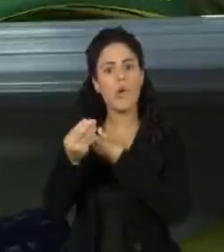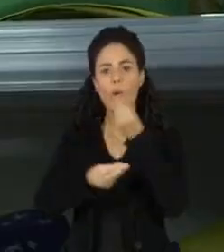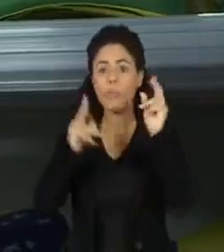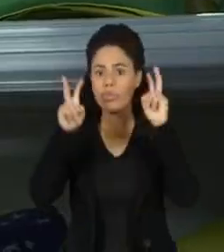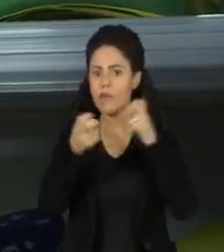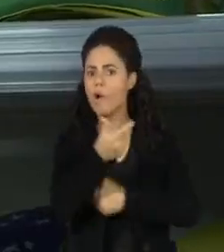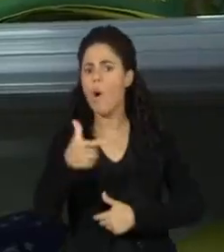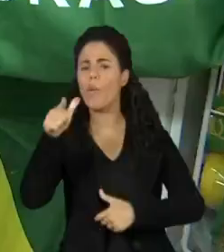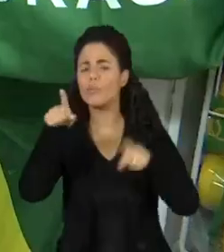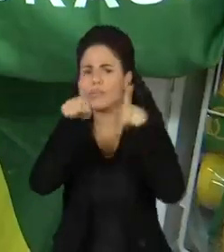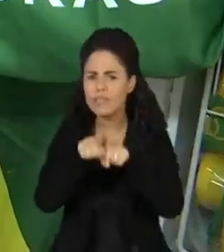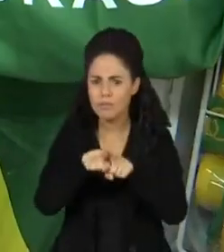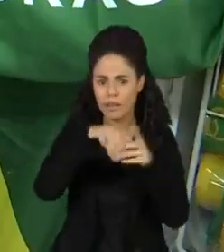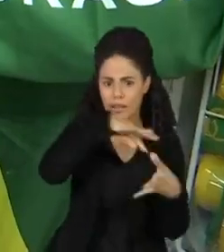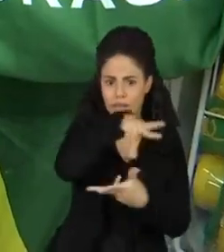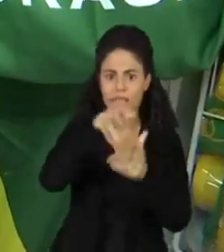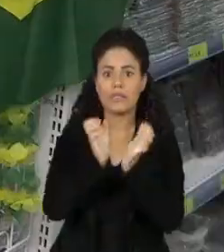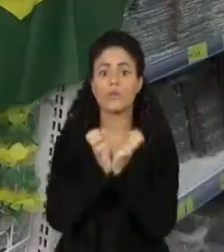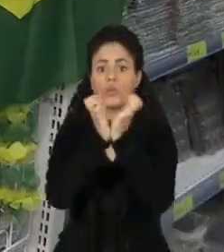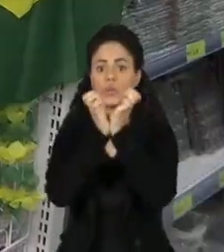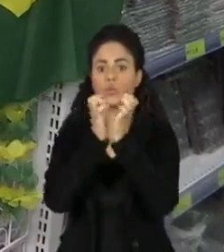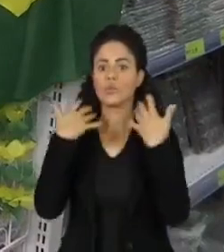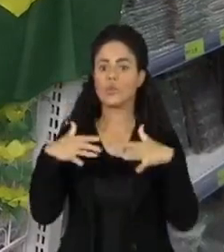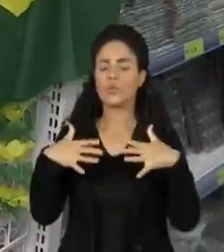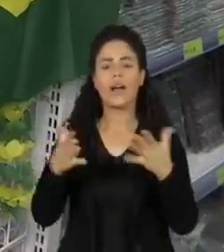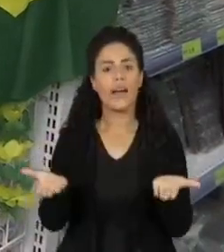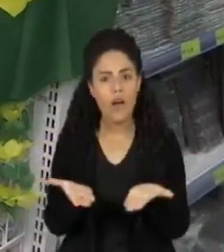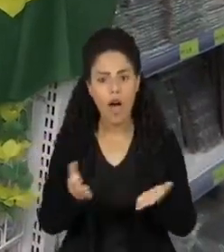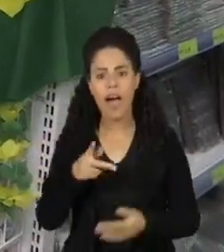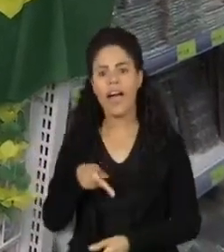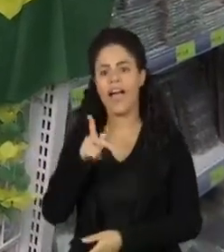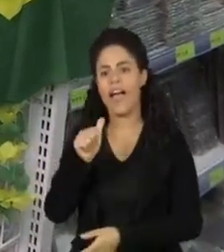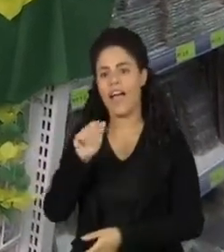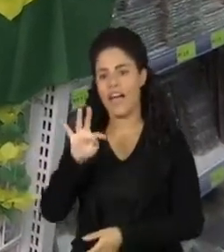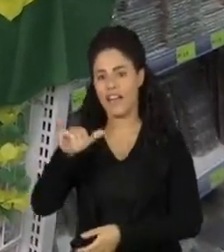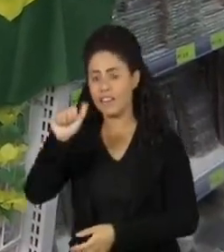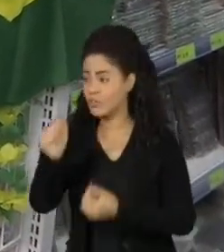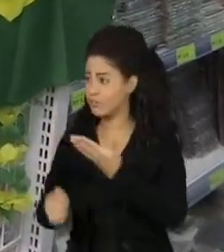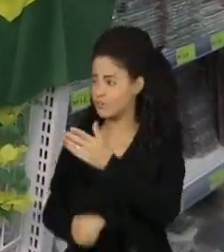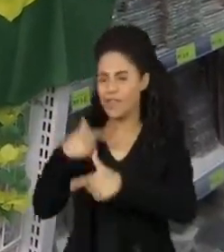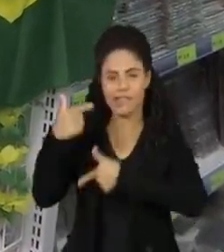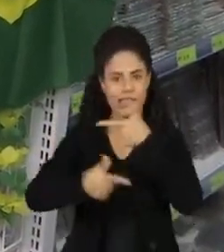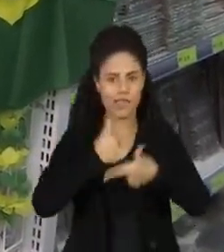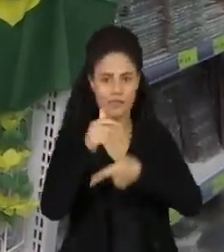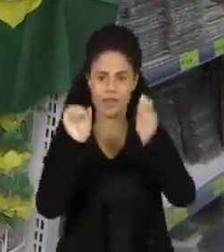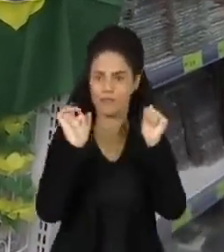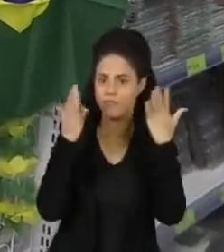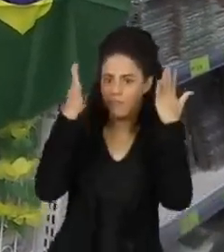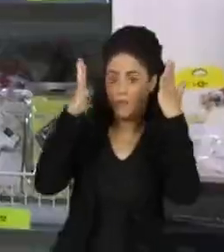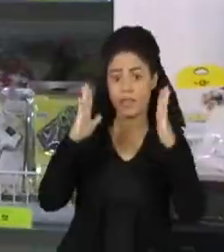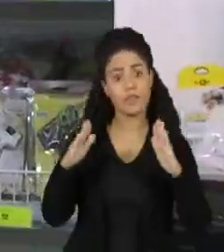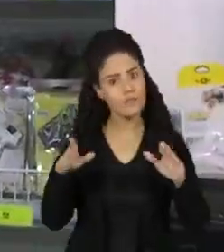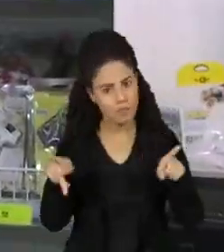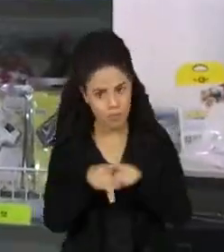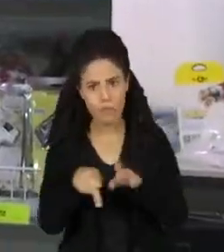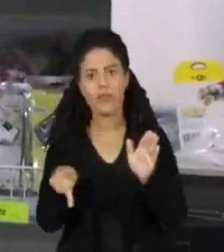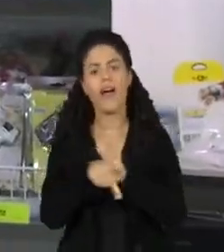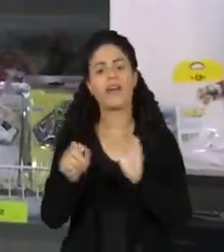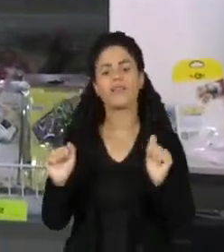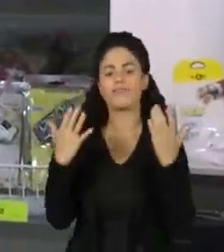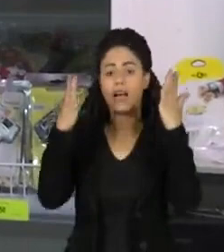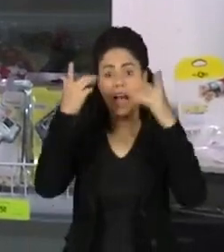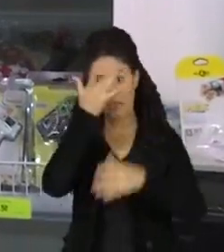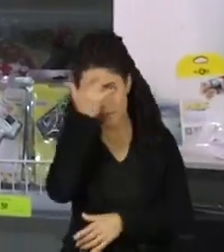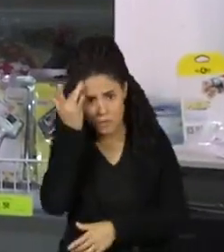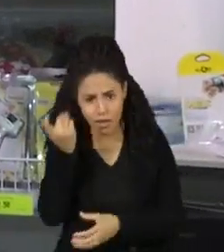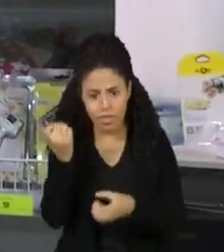tema desponta do Comércio a Copa do Mundo Kátia que trabalha com decoração de festas já está se preparando e agora que o pessoal tá